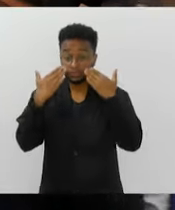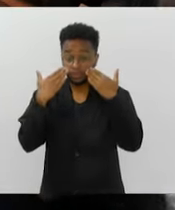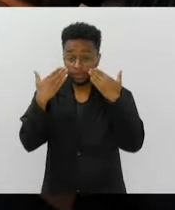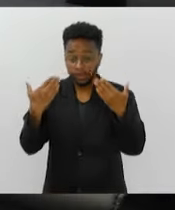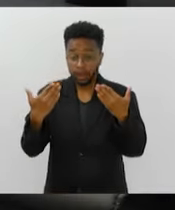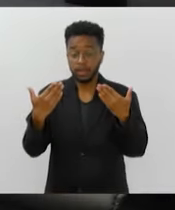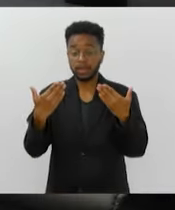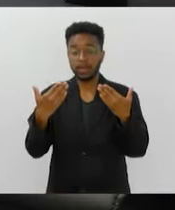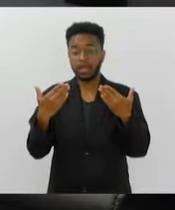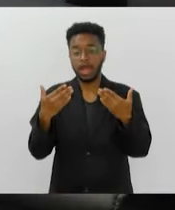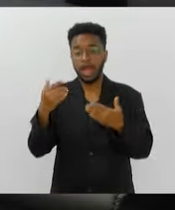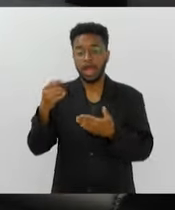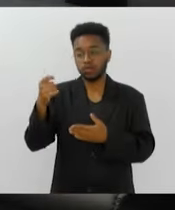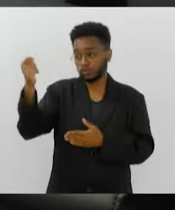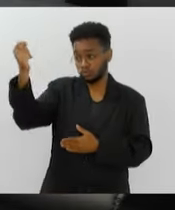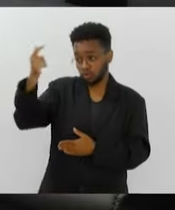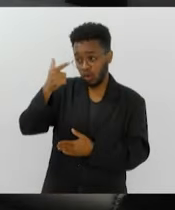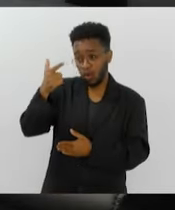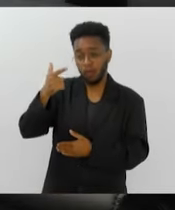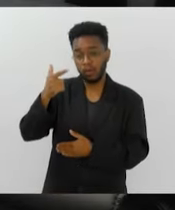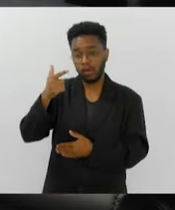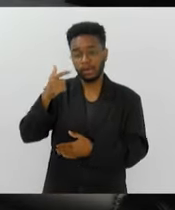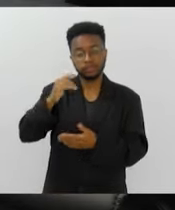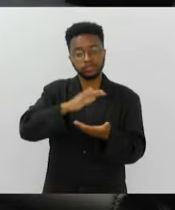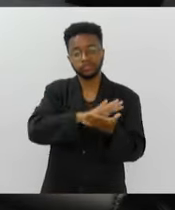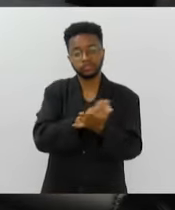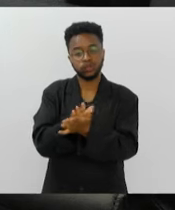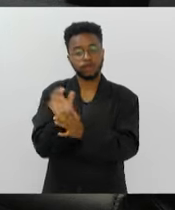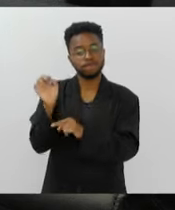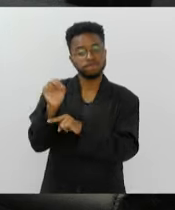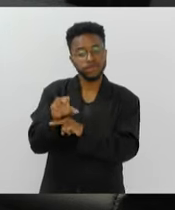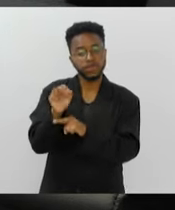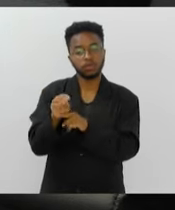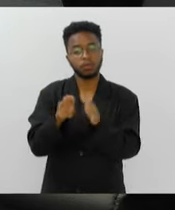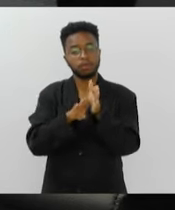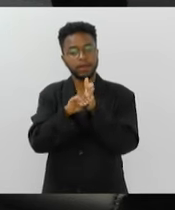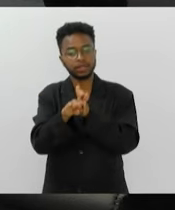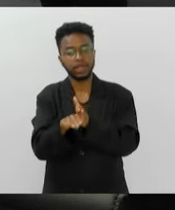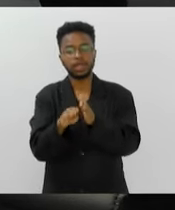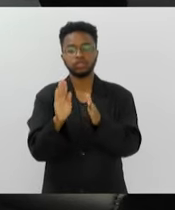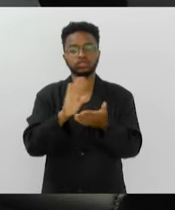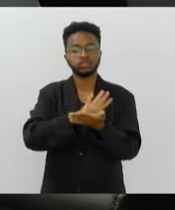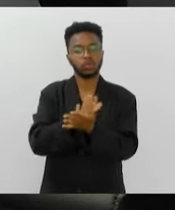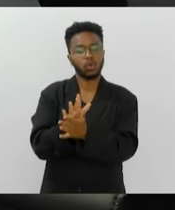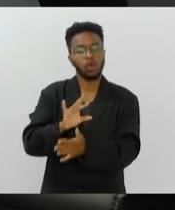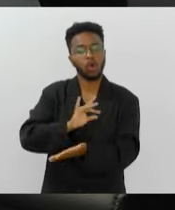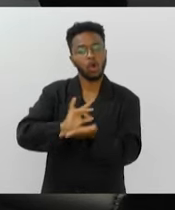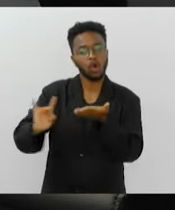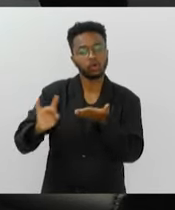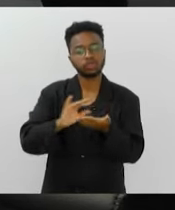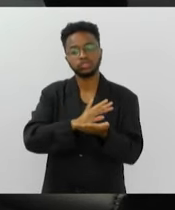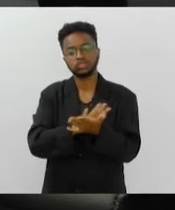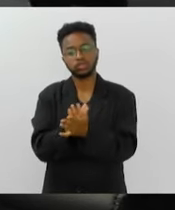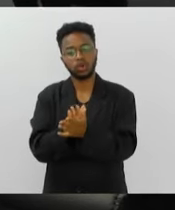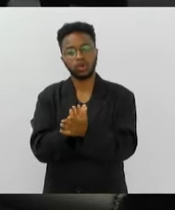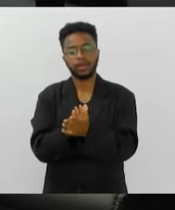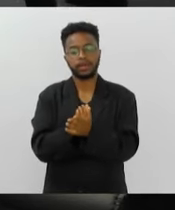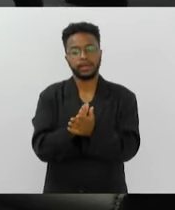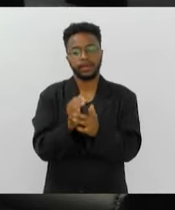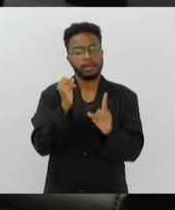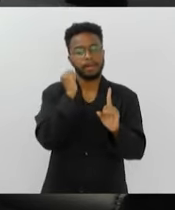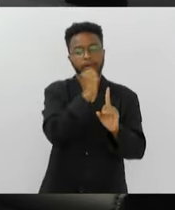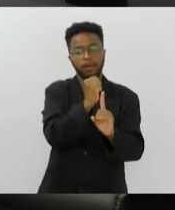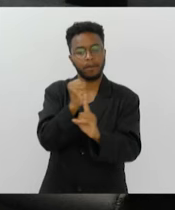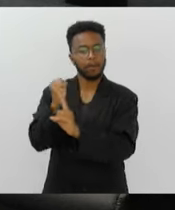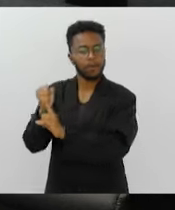as bactérias que mata o vírus do ódio mata o vírus do massacre mata o vírus